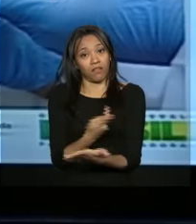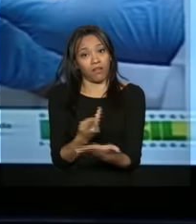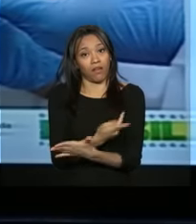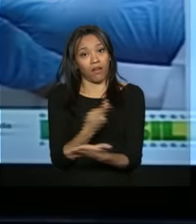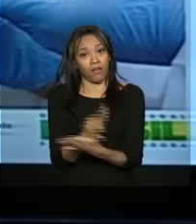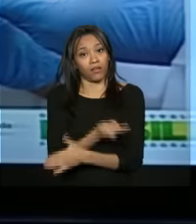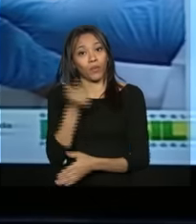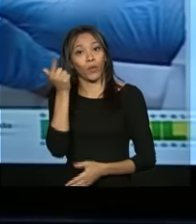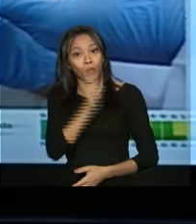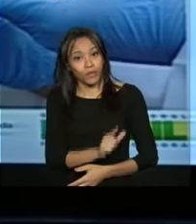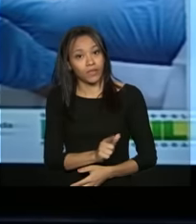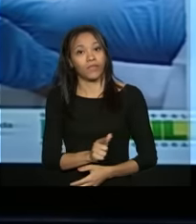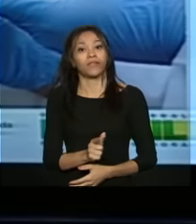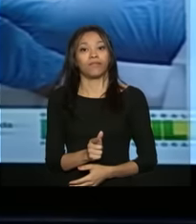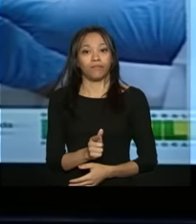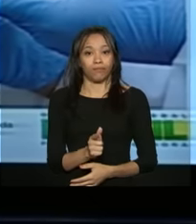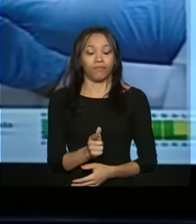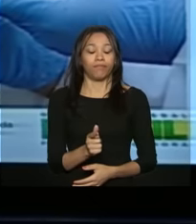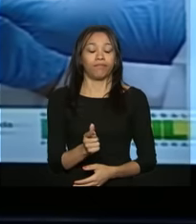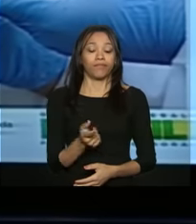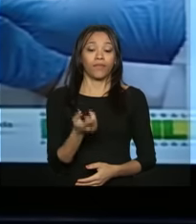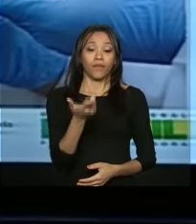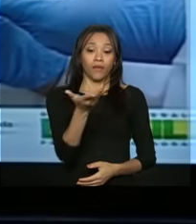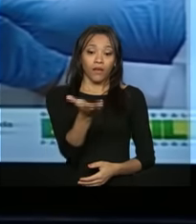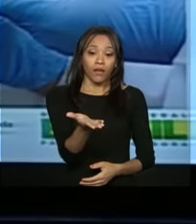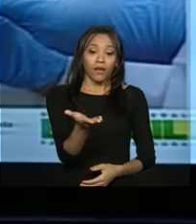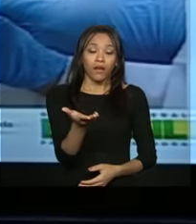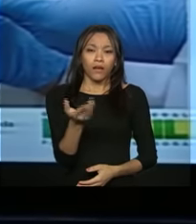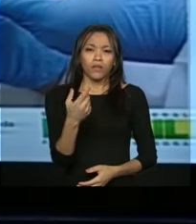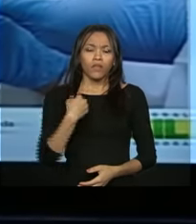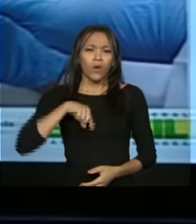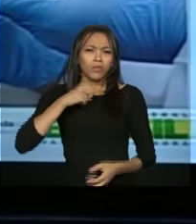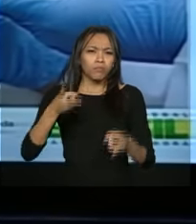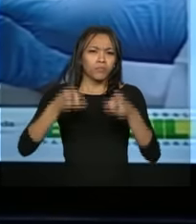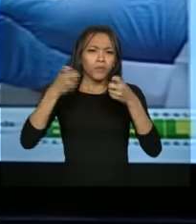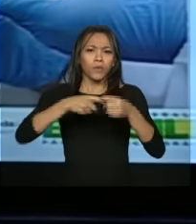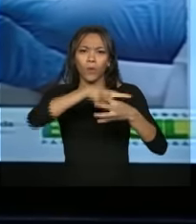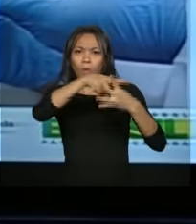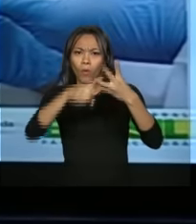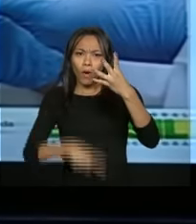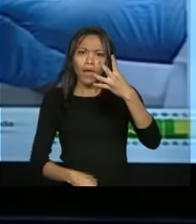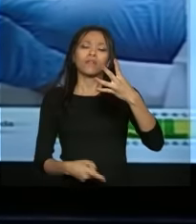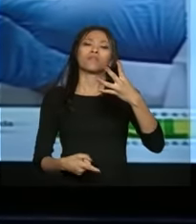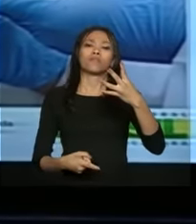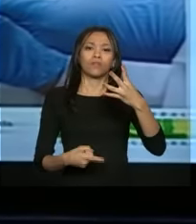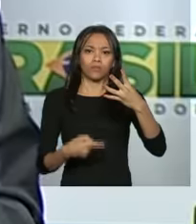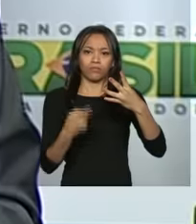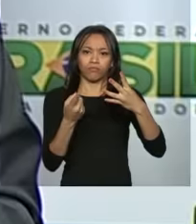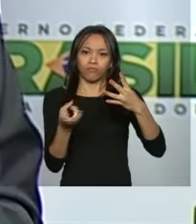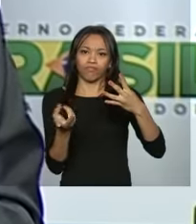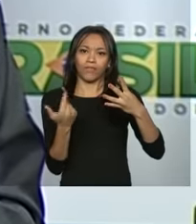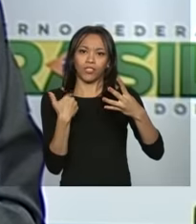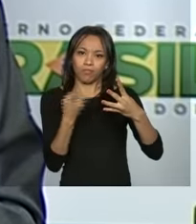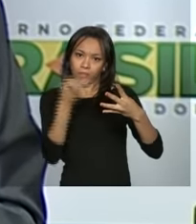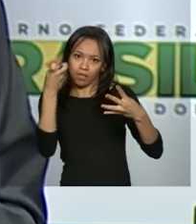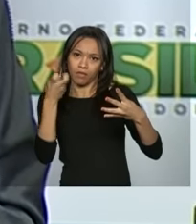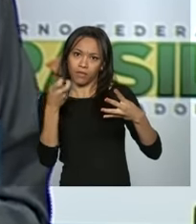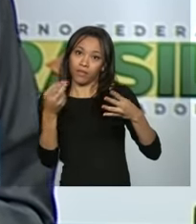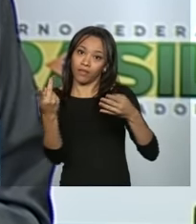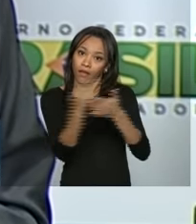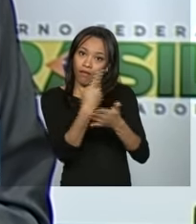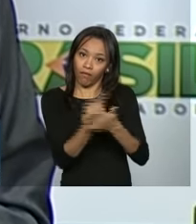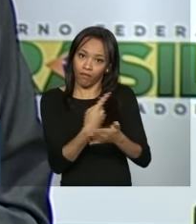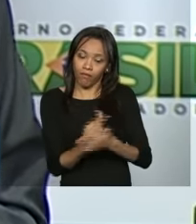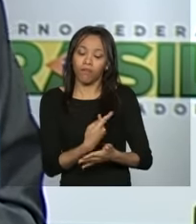obtenção para vantagens nós identificamos eh quatro pões de irregularidades e que